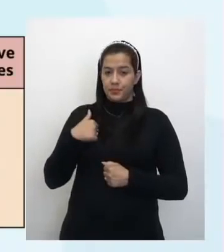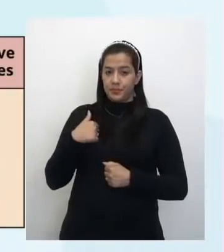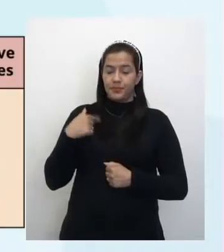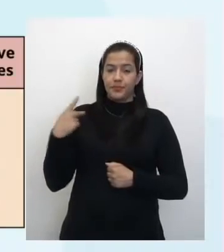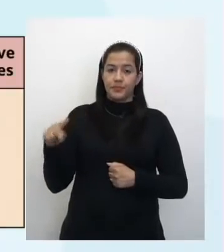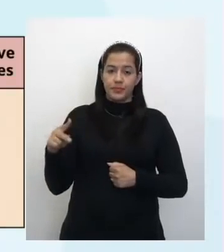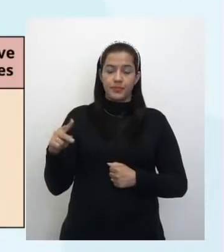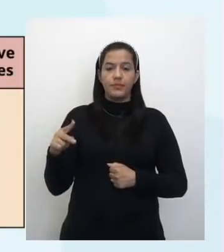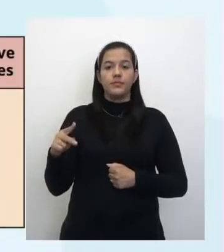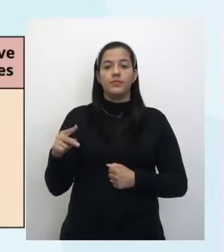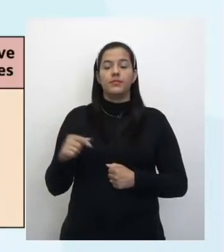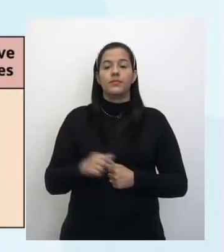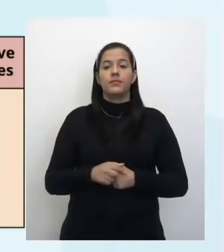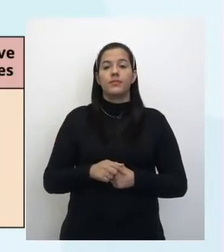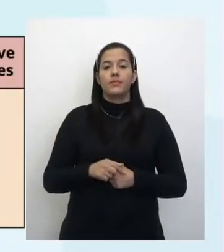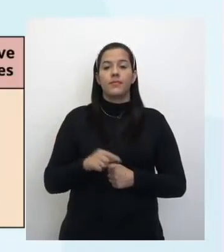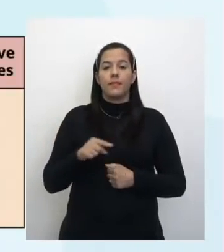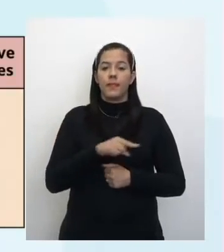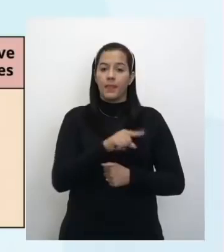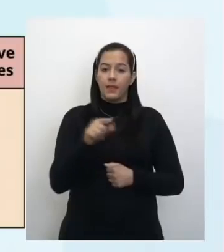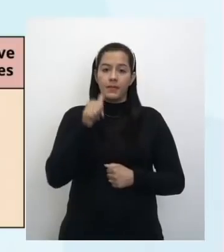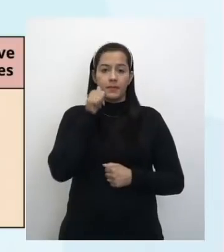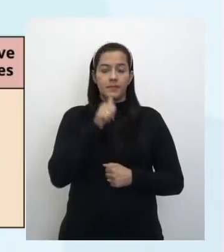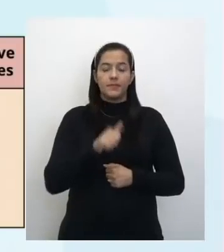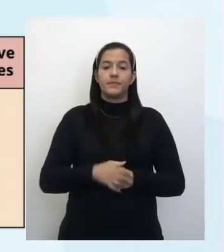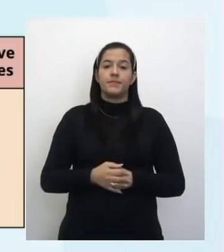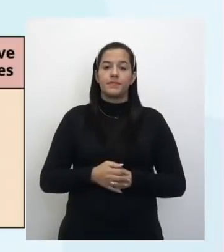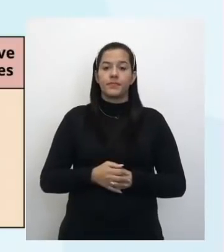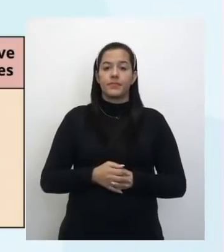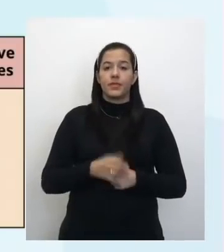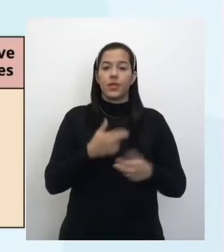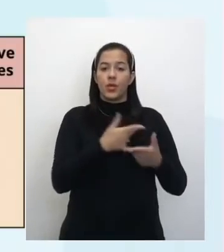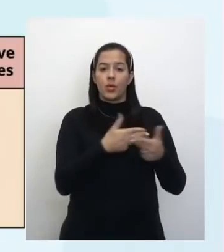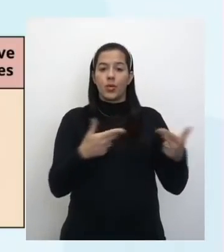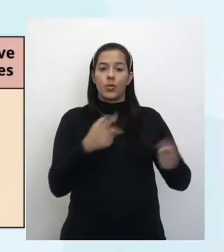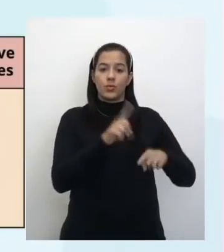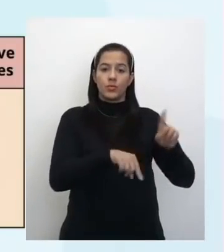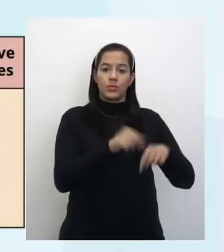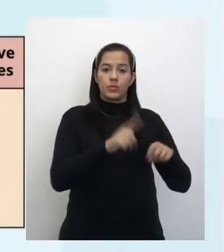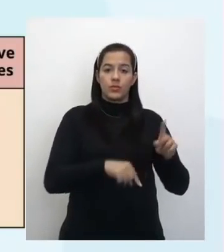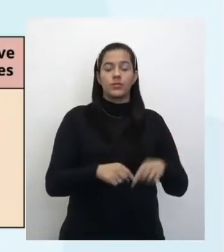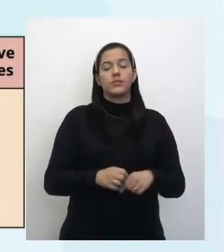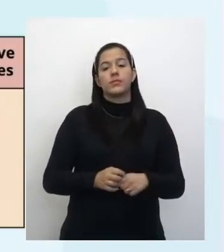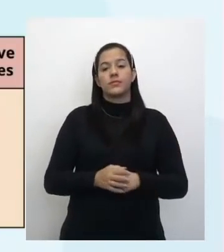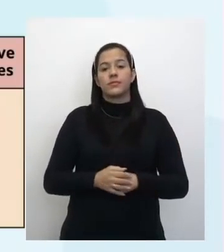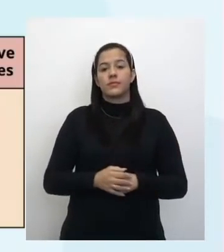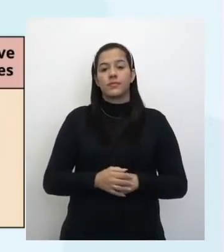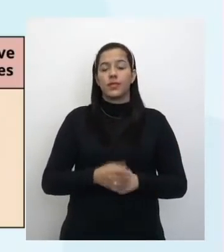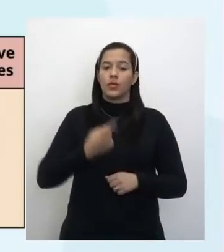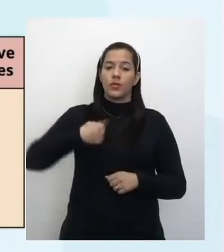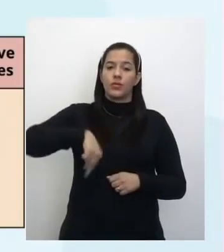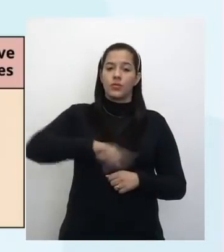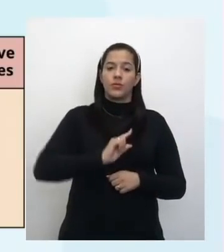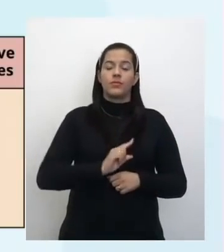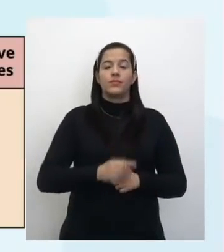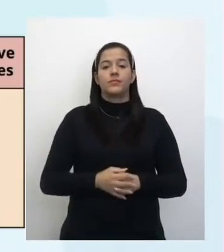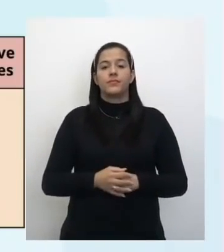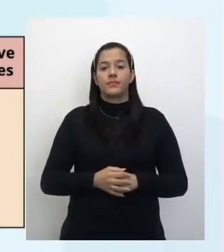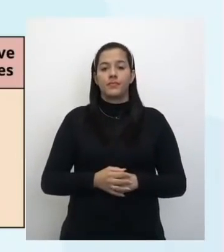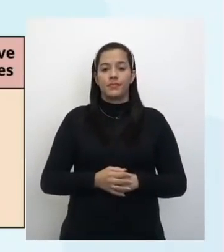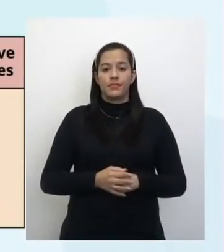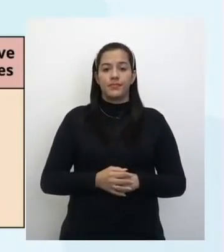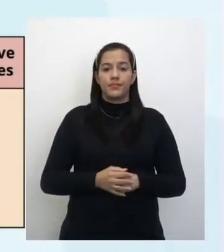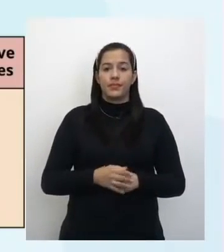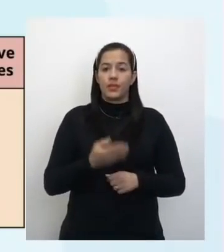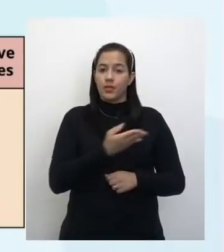ele ri ela Xê coisa objeto e at nós we